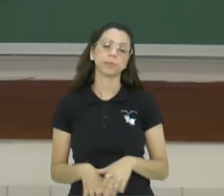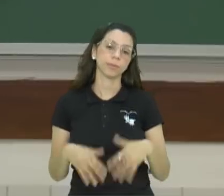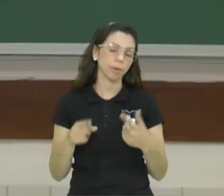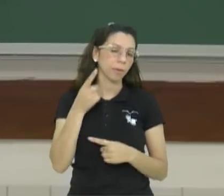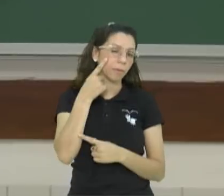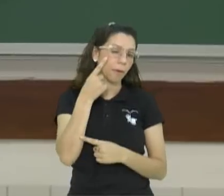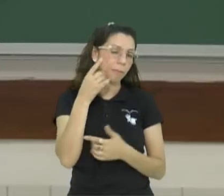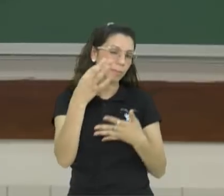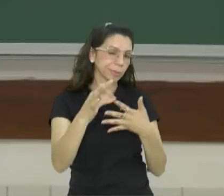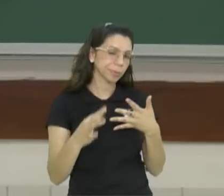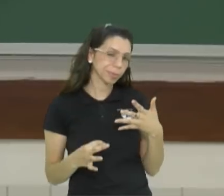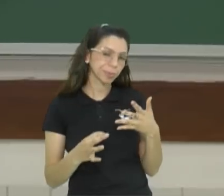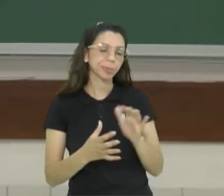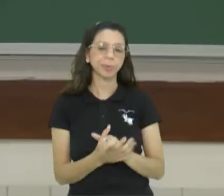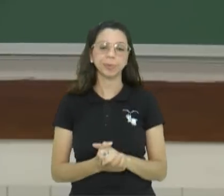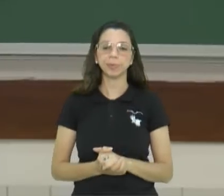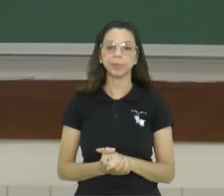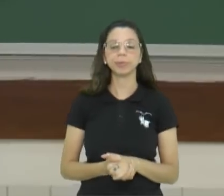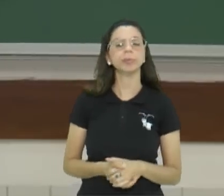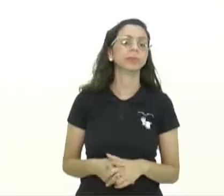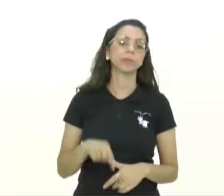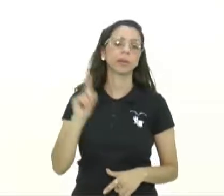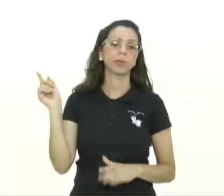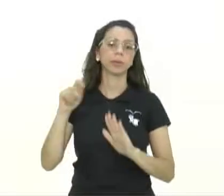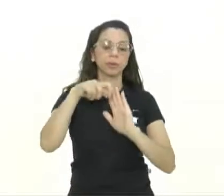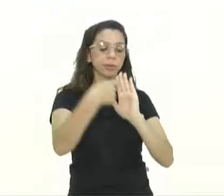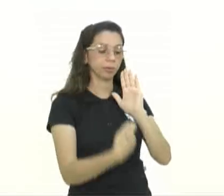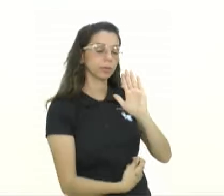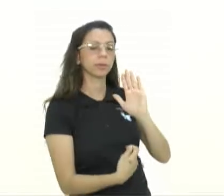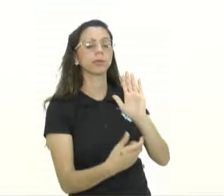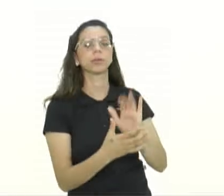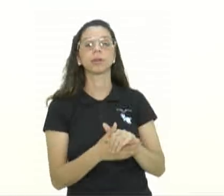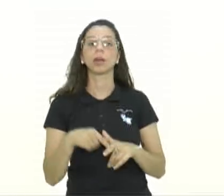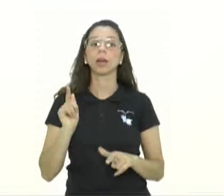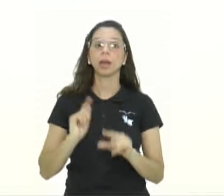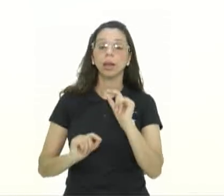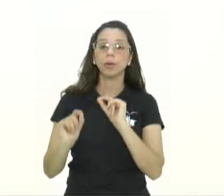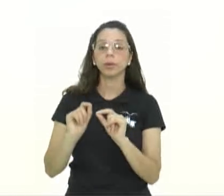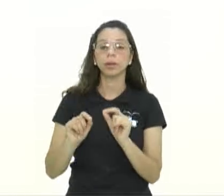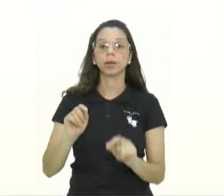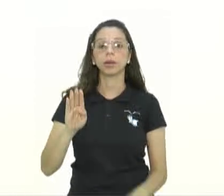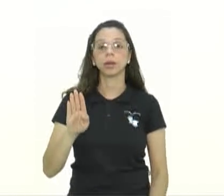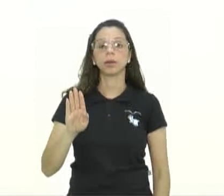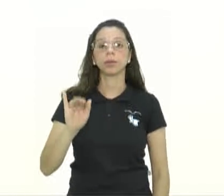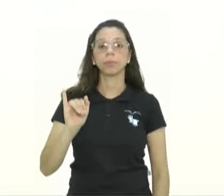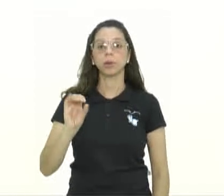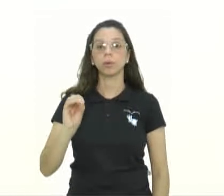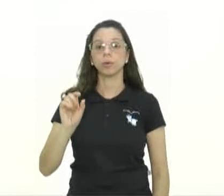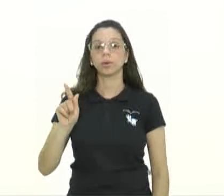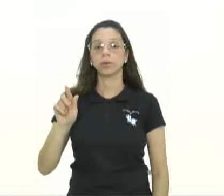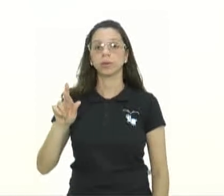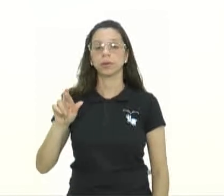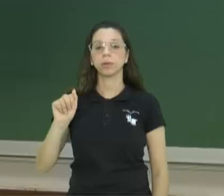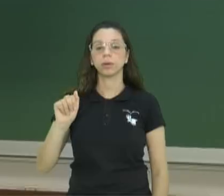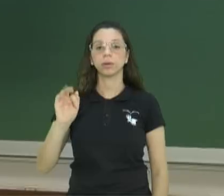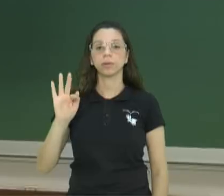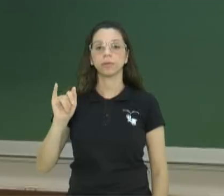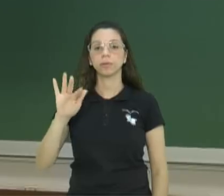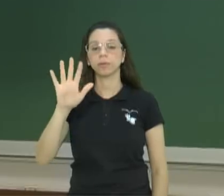Vamos conferir então? Vejam, esse texto é uma biography, é uma biografia do Martin Luther